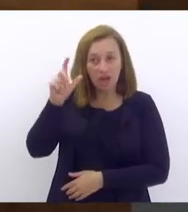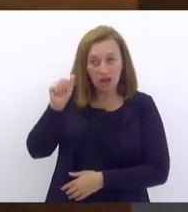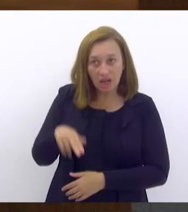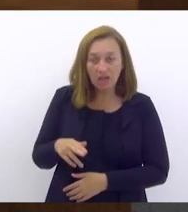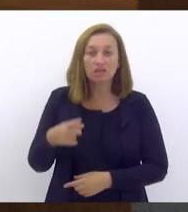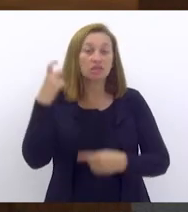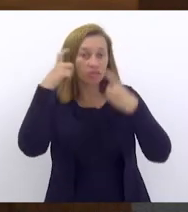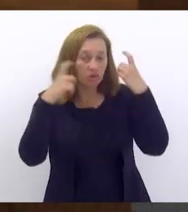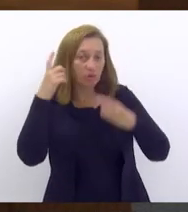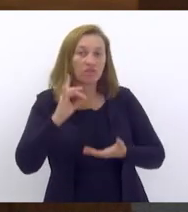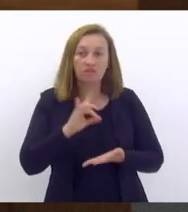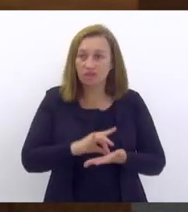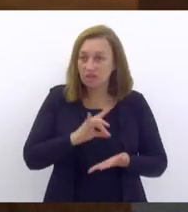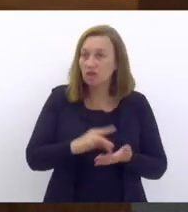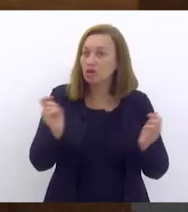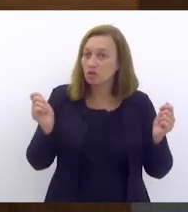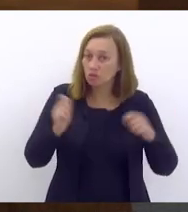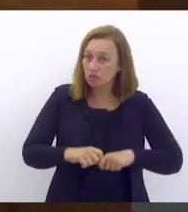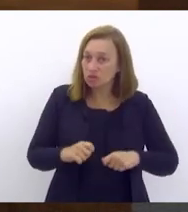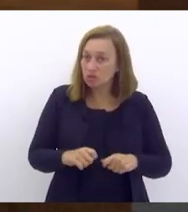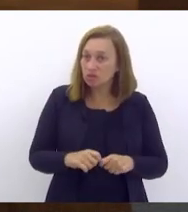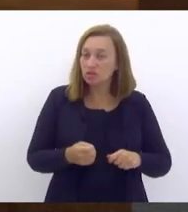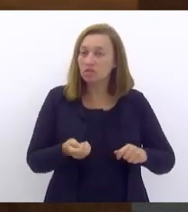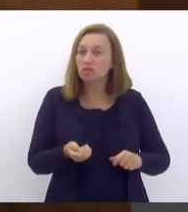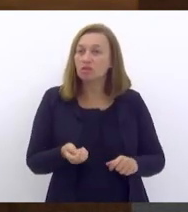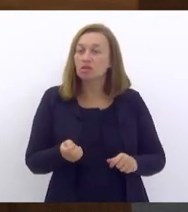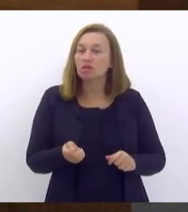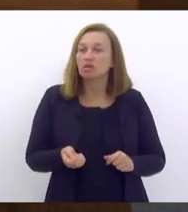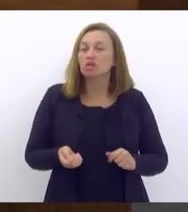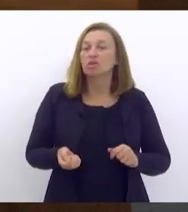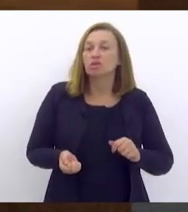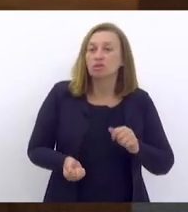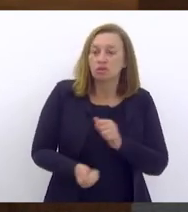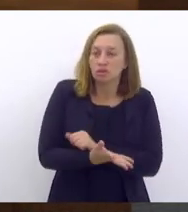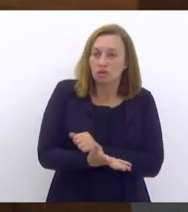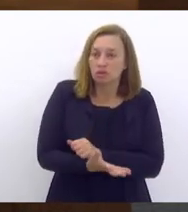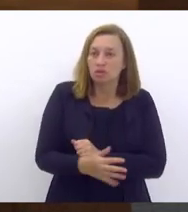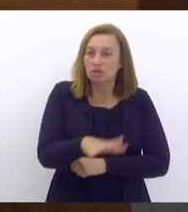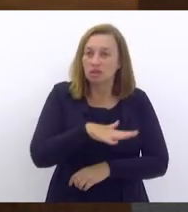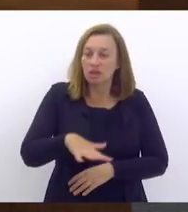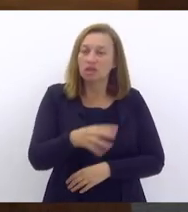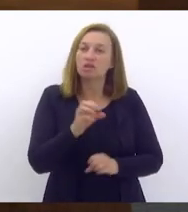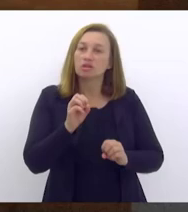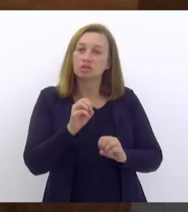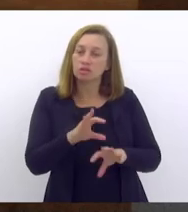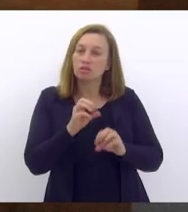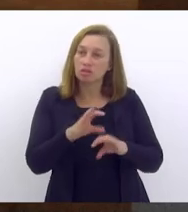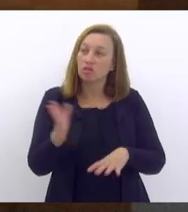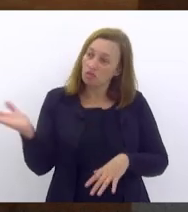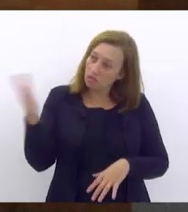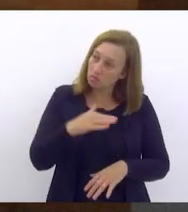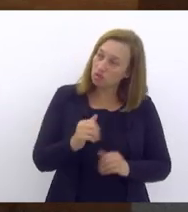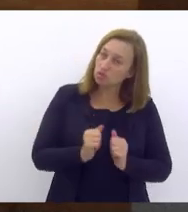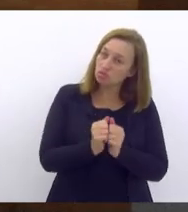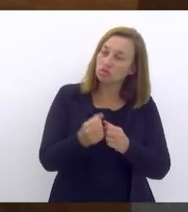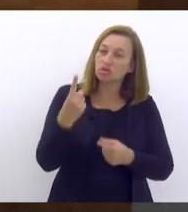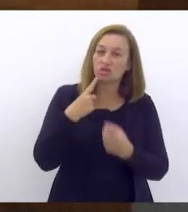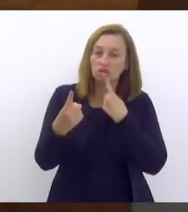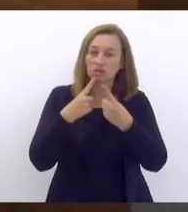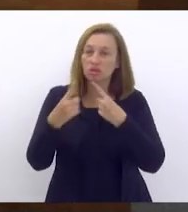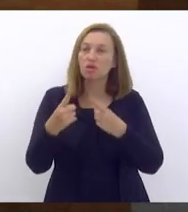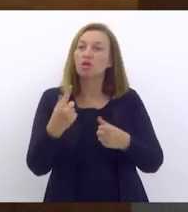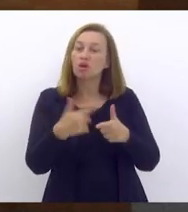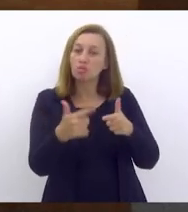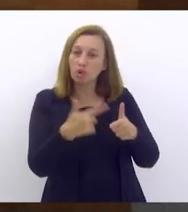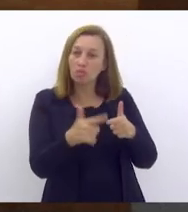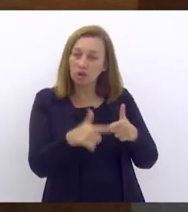realmente preocupado com possíveis esquemas de corrupção na rede de educação, vamos fazer esse debate. Eu concordo, é um problema de